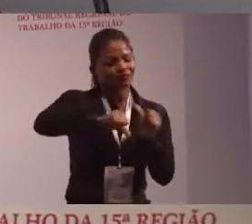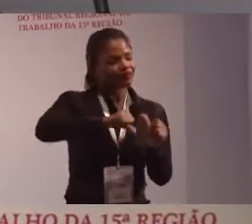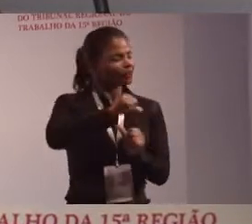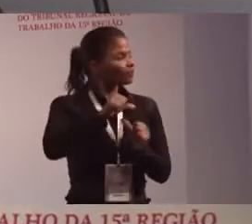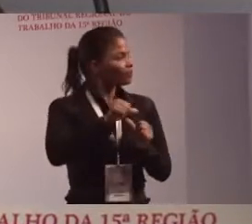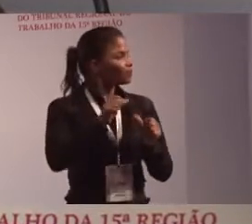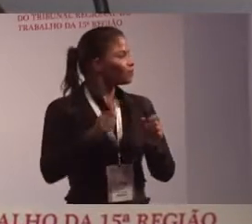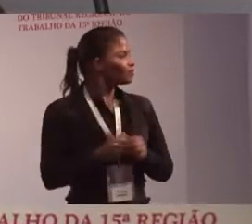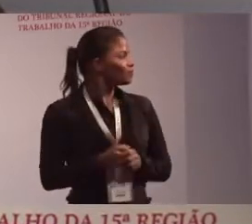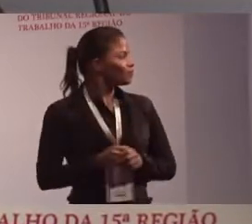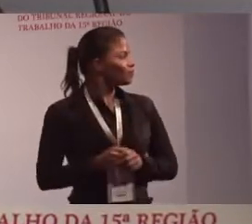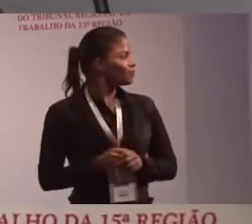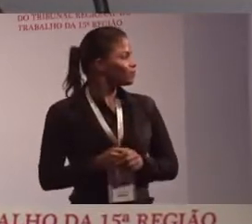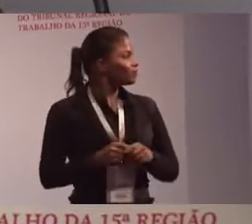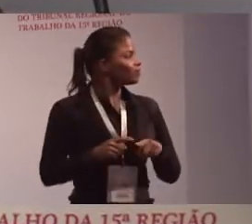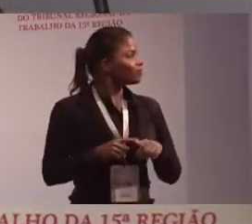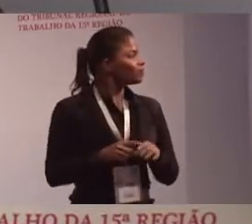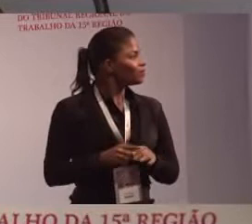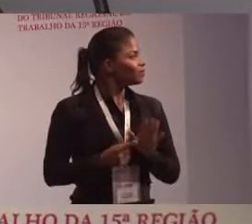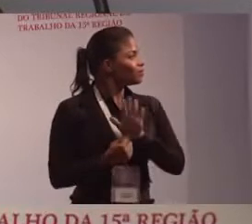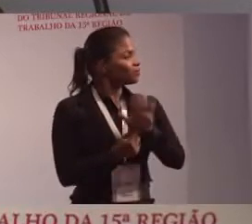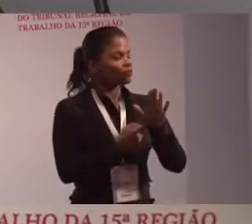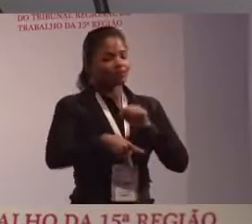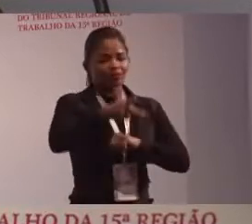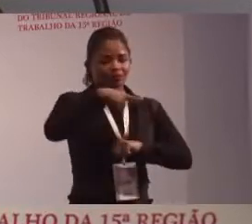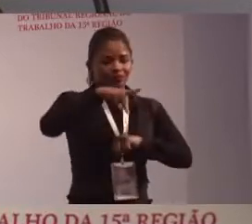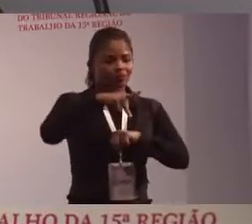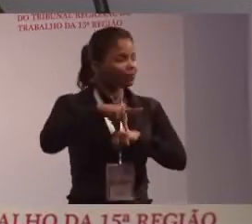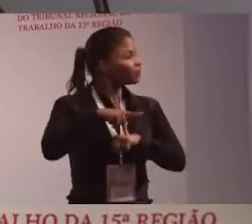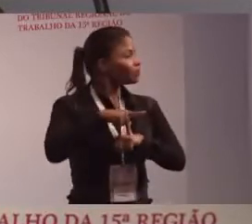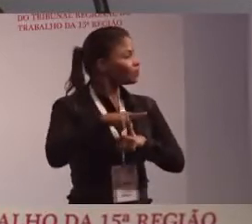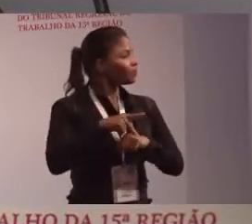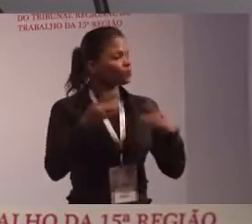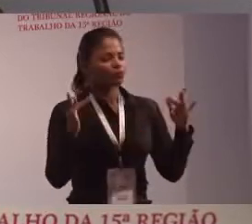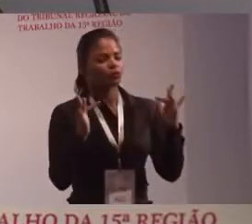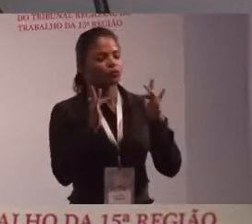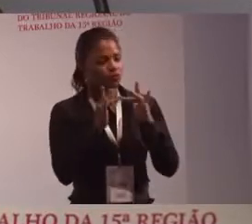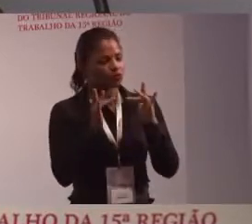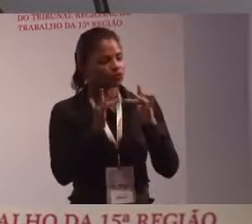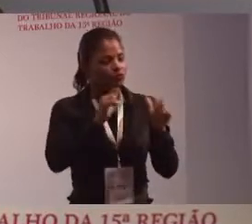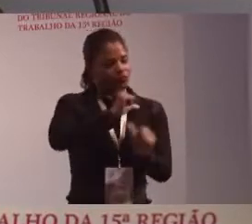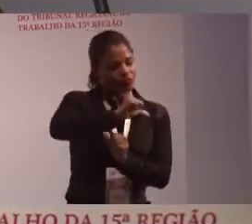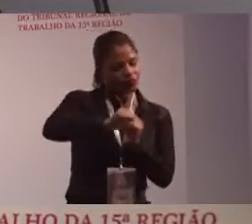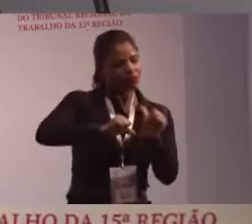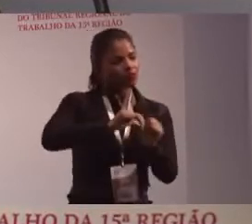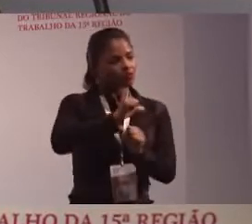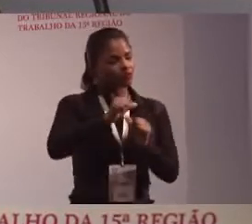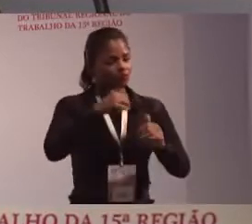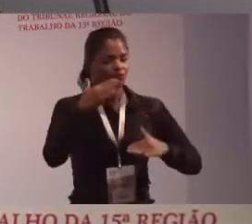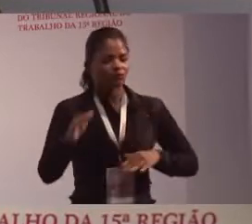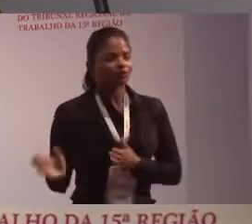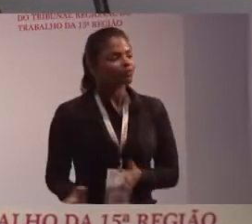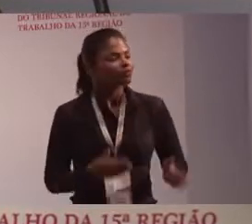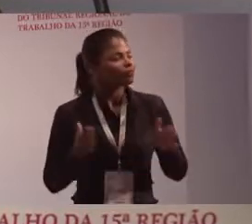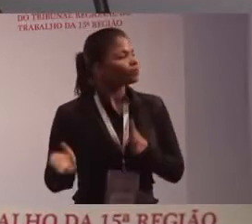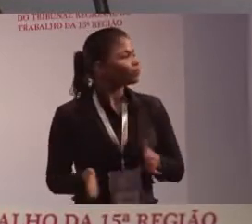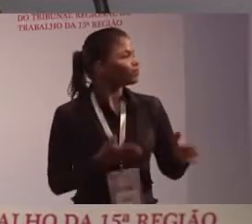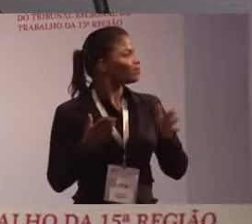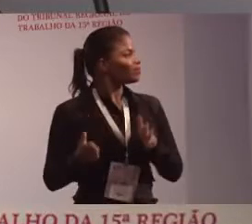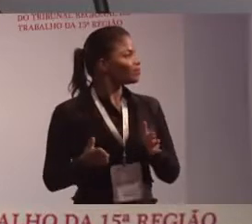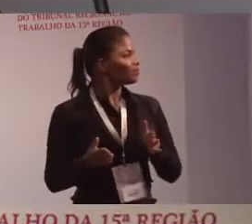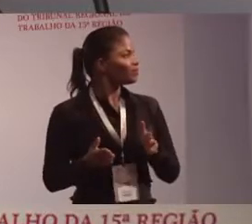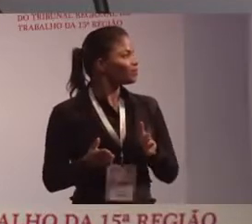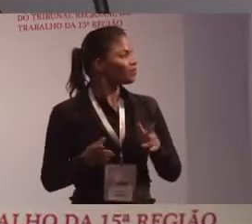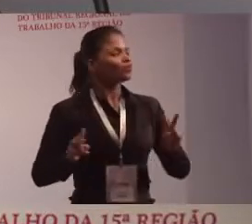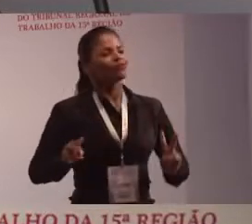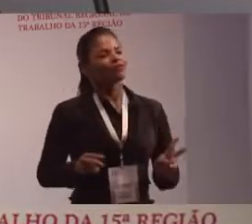Tá? Basicamente, os países concordam que vai haver uma mudança nas cadeias de produção, né, e nas cadeias